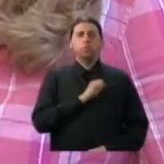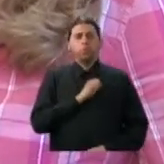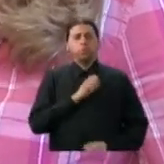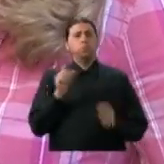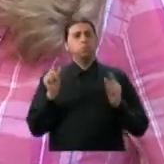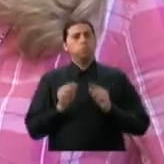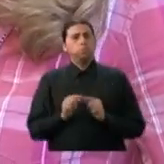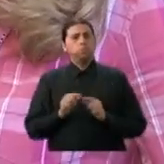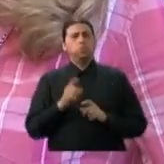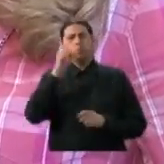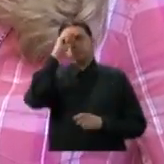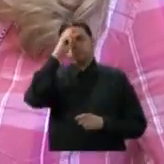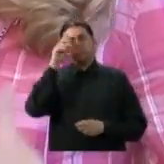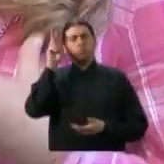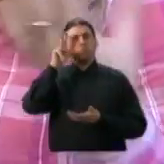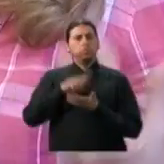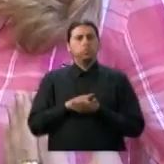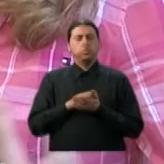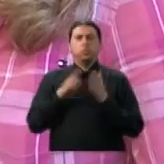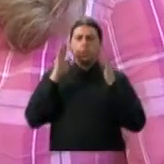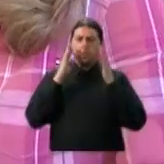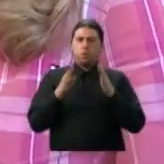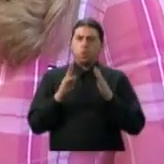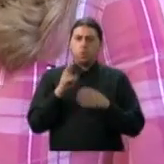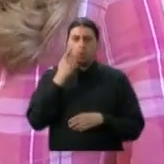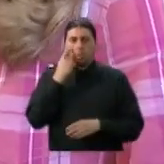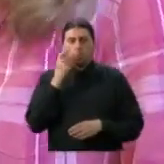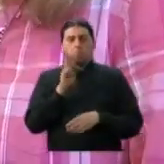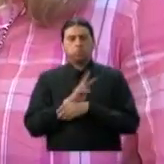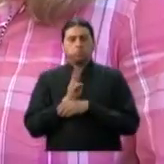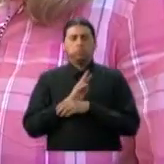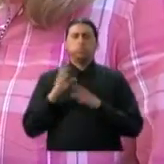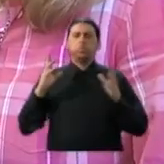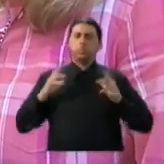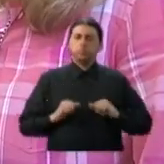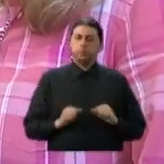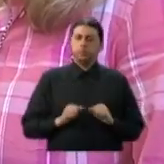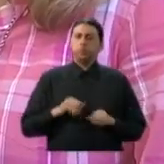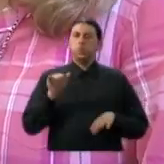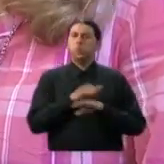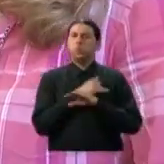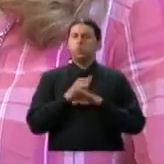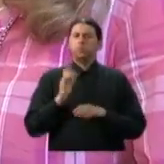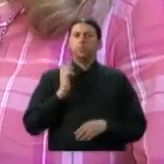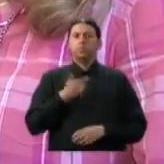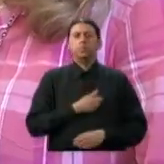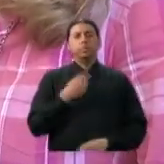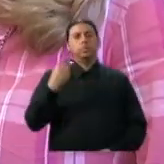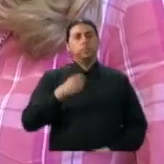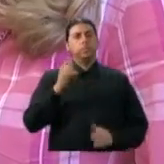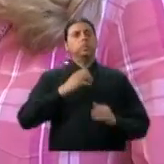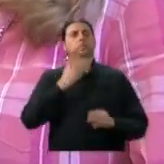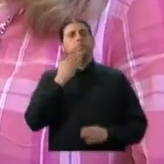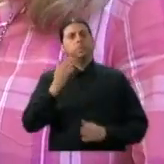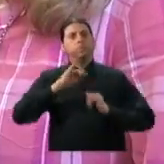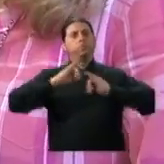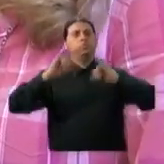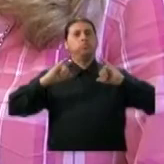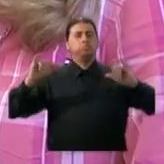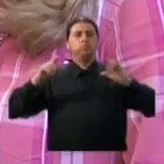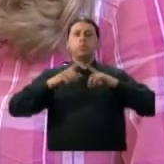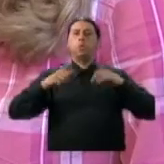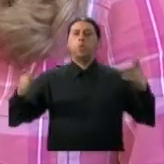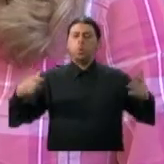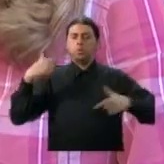menor de casos hospitalizados, que é o foco da vigilância, né? O que que acontece? A gente já tem que ter um apelo maior, né, e até